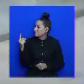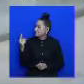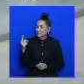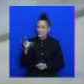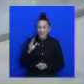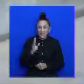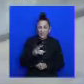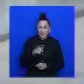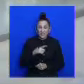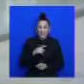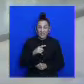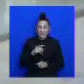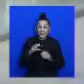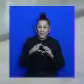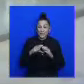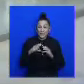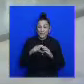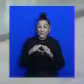E já temos a bola.